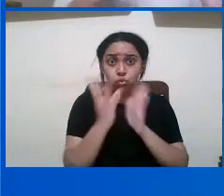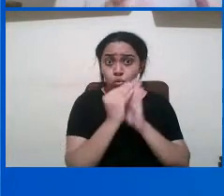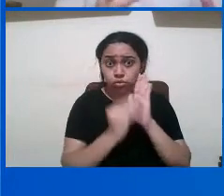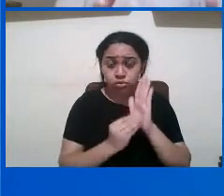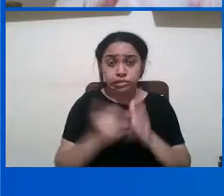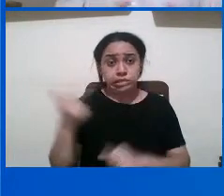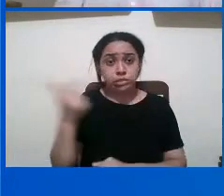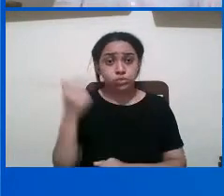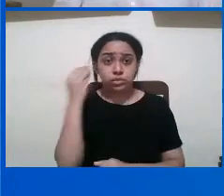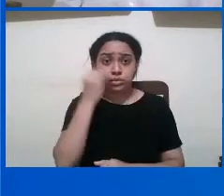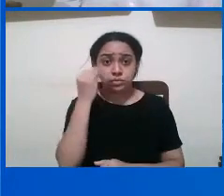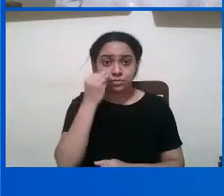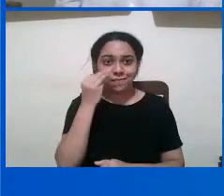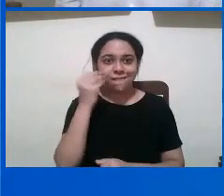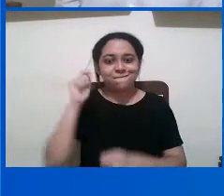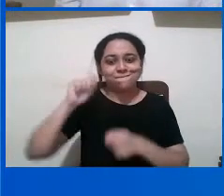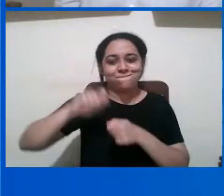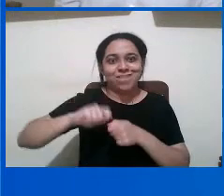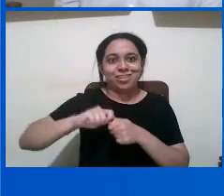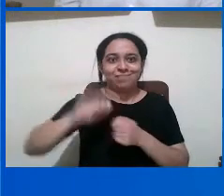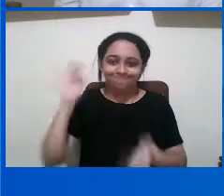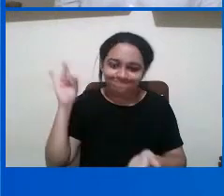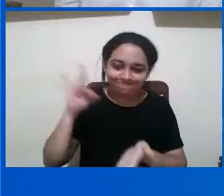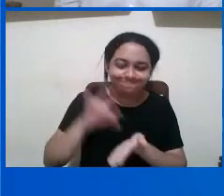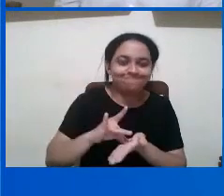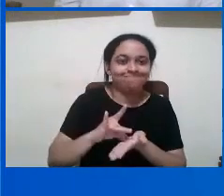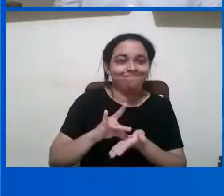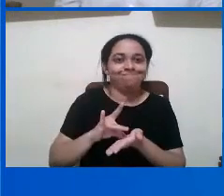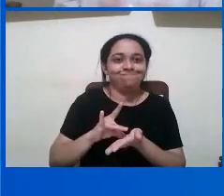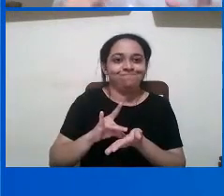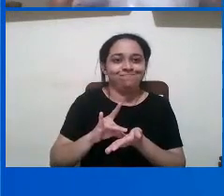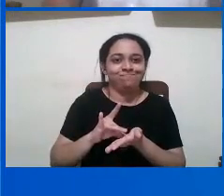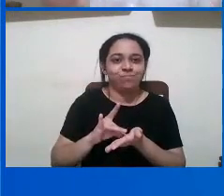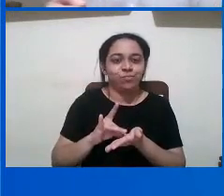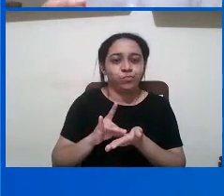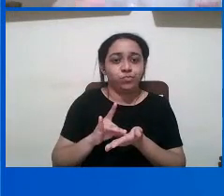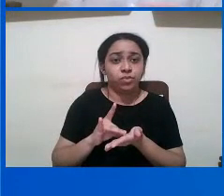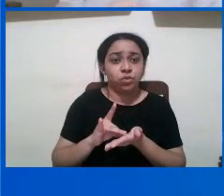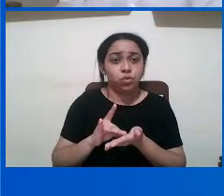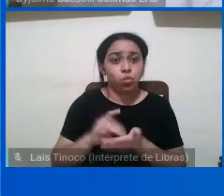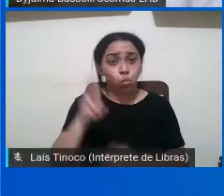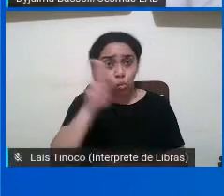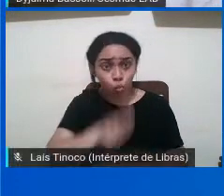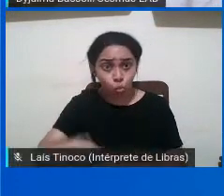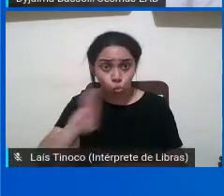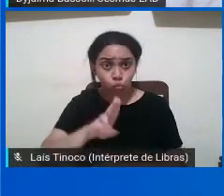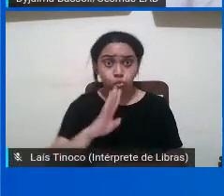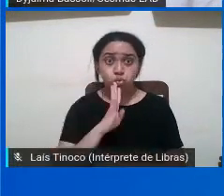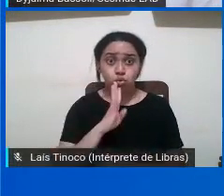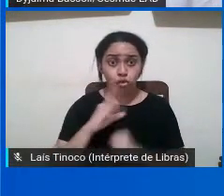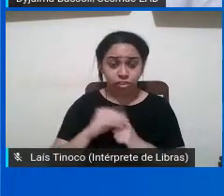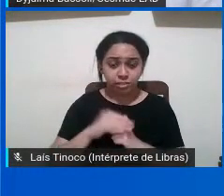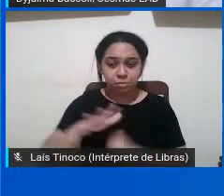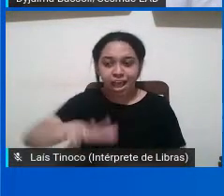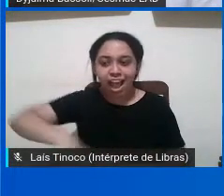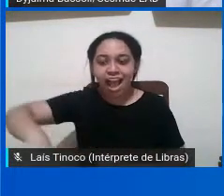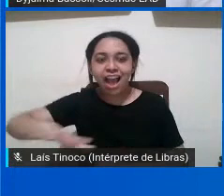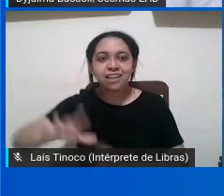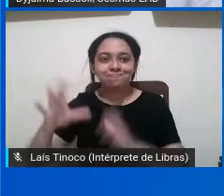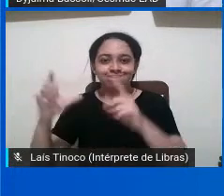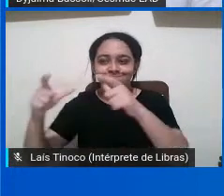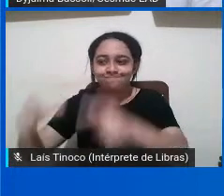aprendizagem ele tem que executar concretamente um processo onde ele aplica o conhecimento a uma realidade concreta